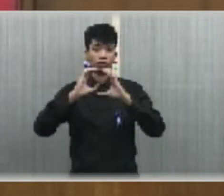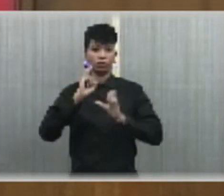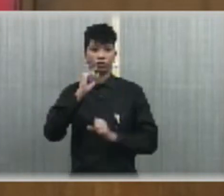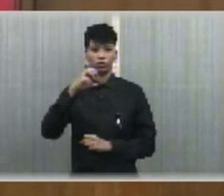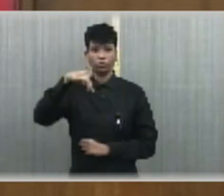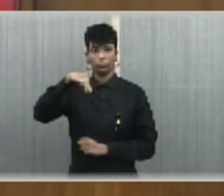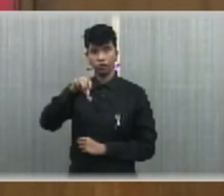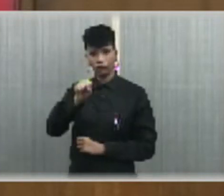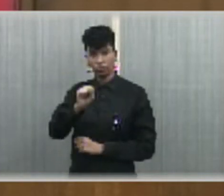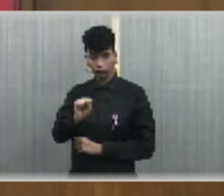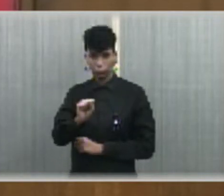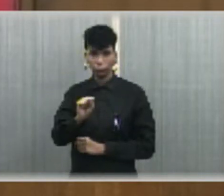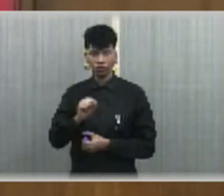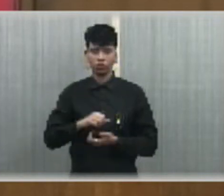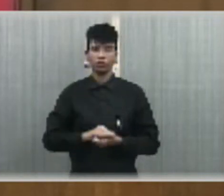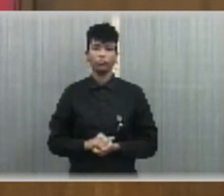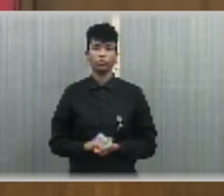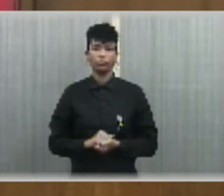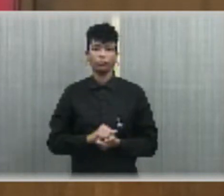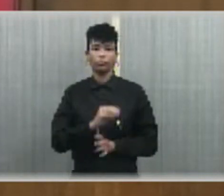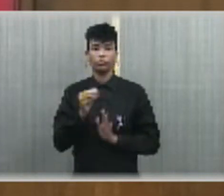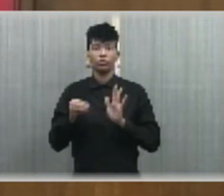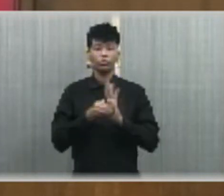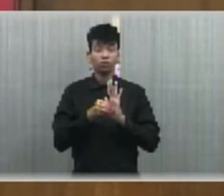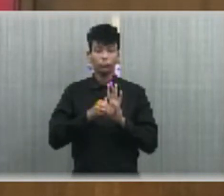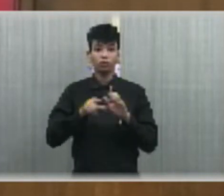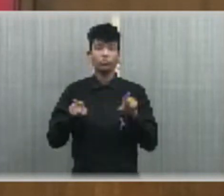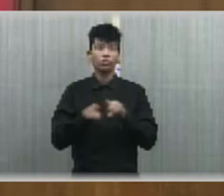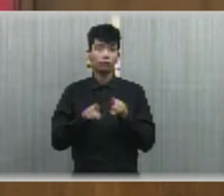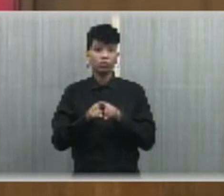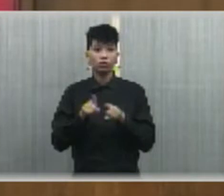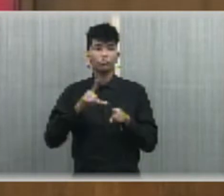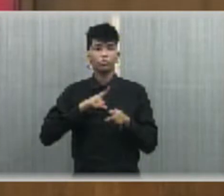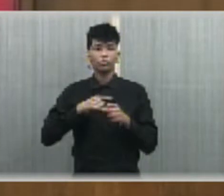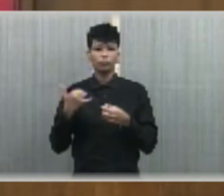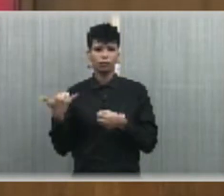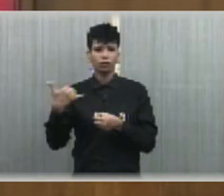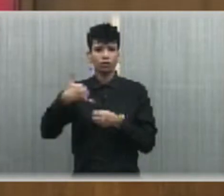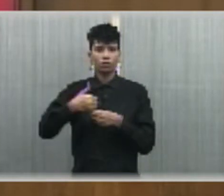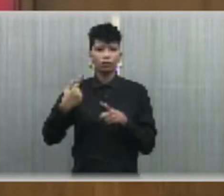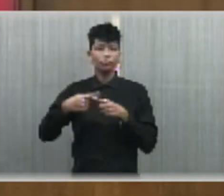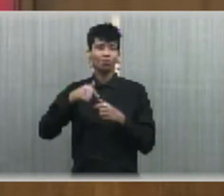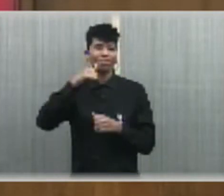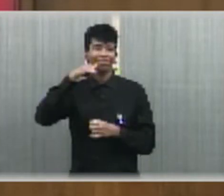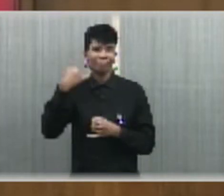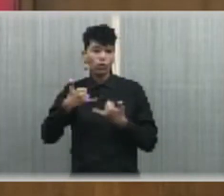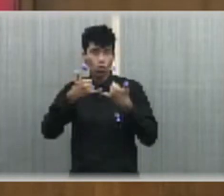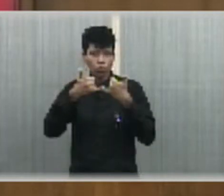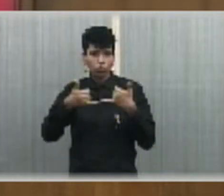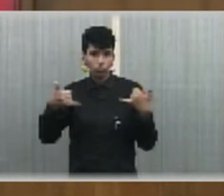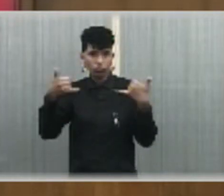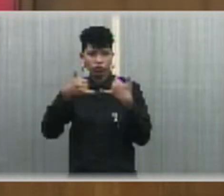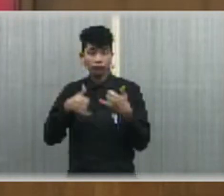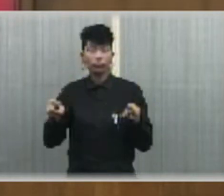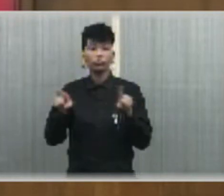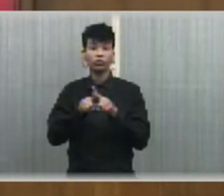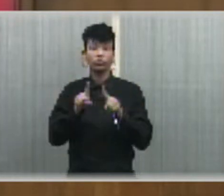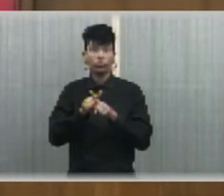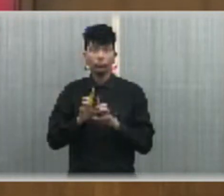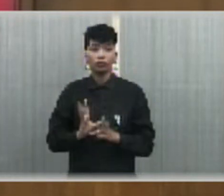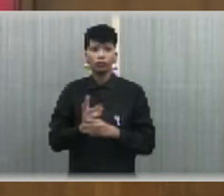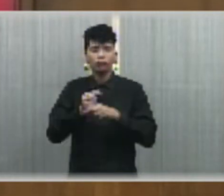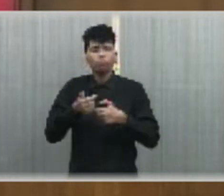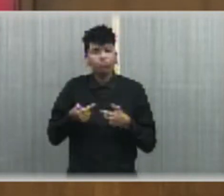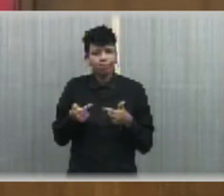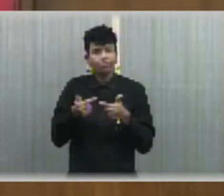ICMS, aplicáveis às operações com combustíveis e energia elétrica e às prestações de